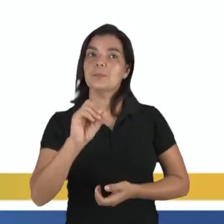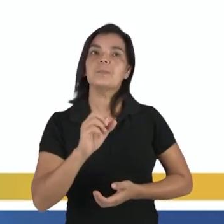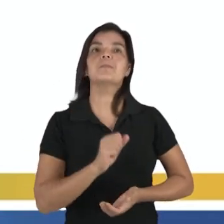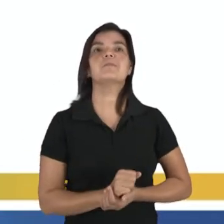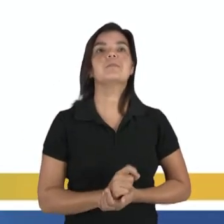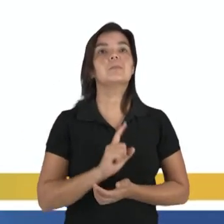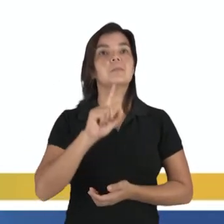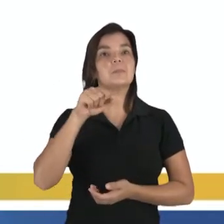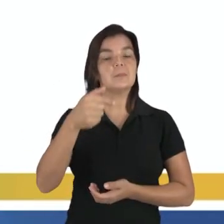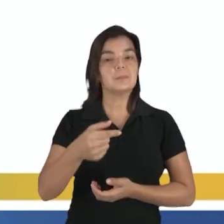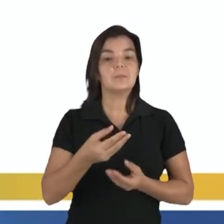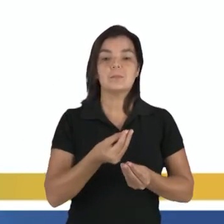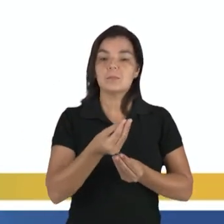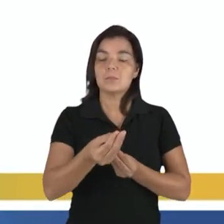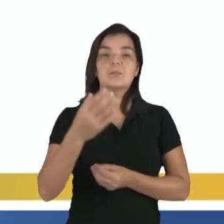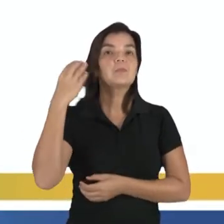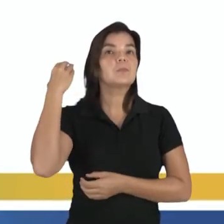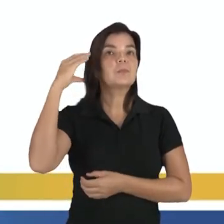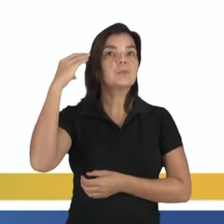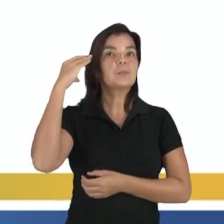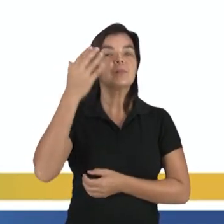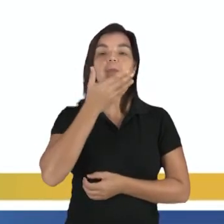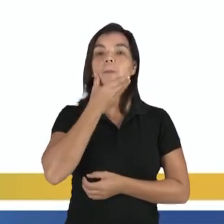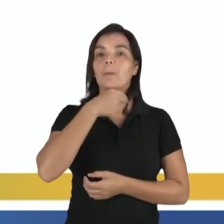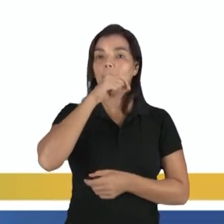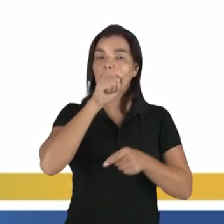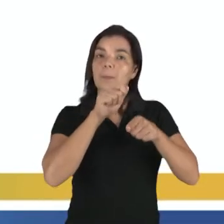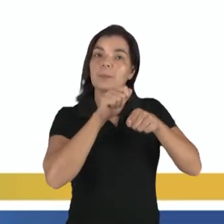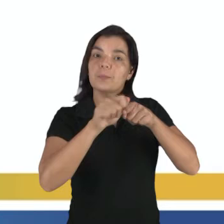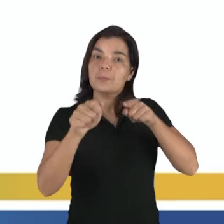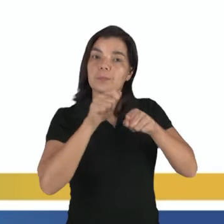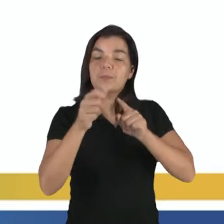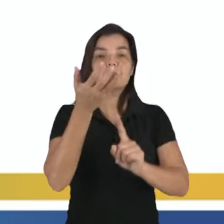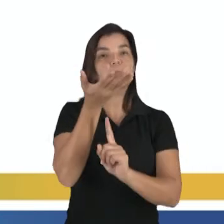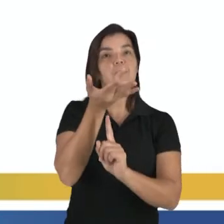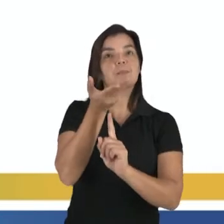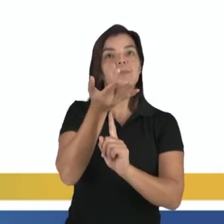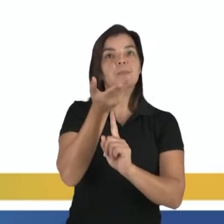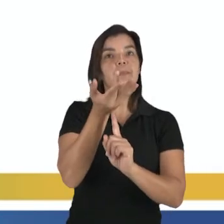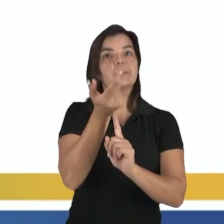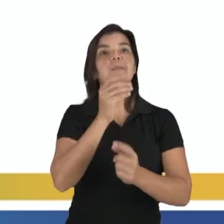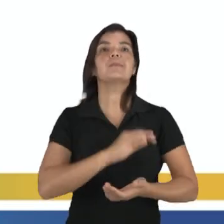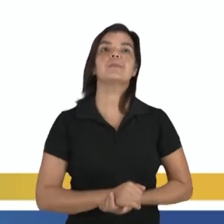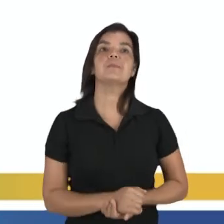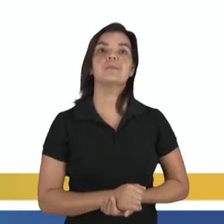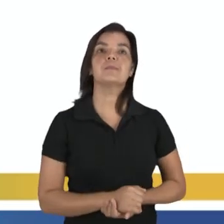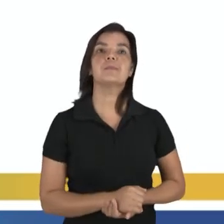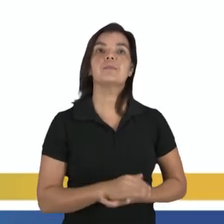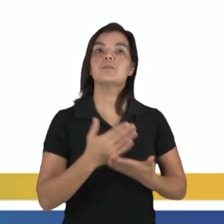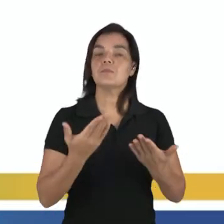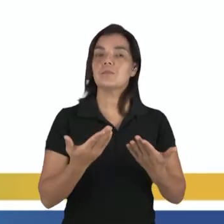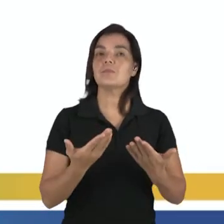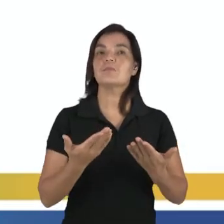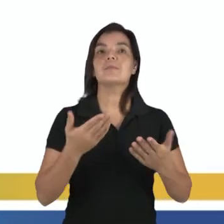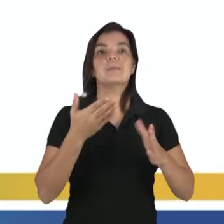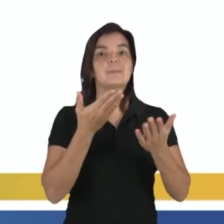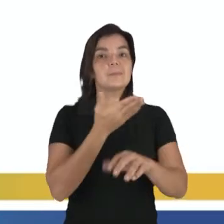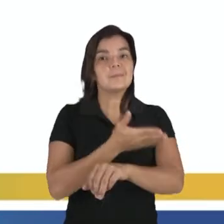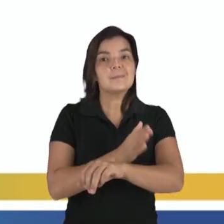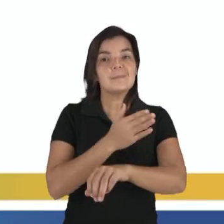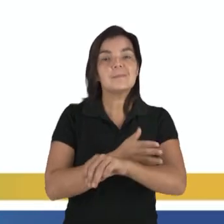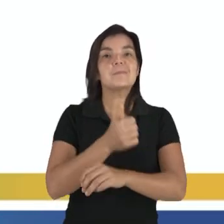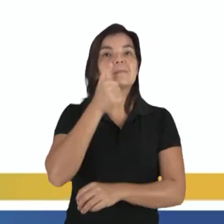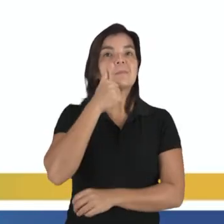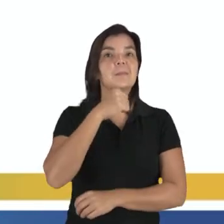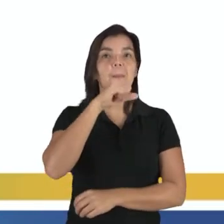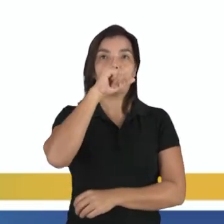E enquanto ela serve a Coca-Cola, o pai risca o fósforo e acende as velas. Como a um gesto ensaiado,